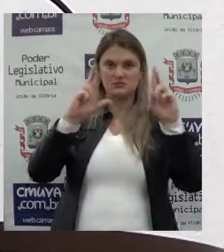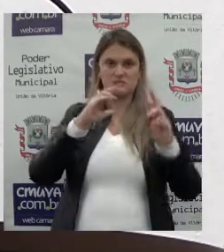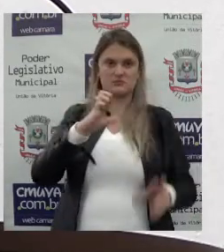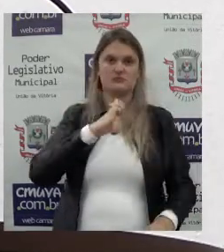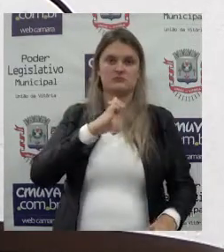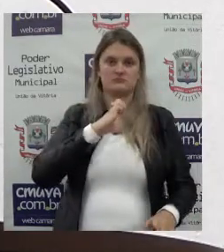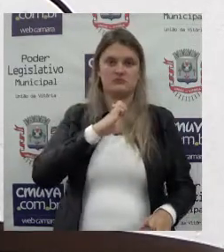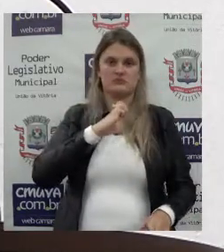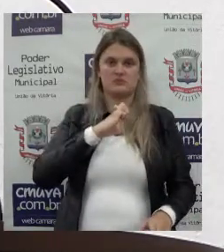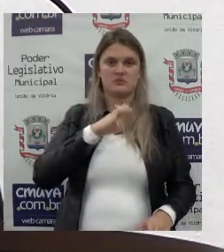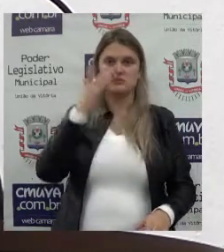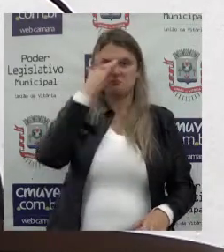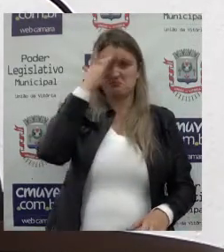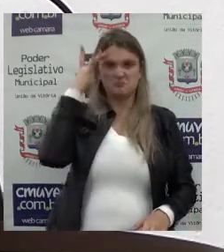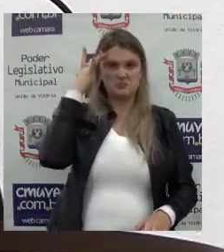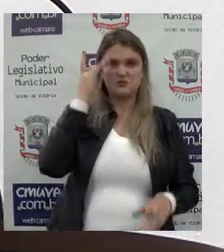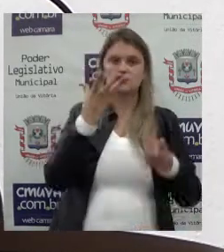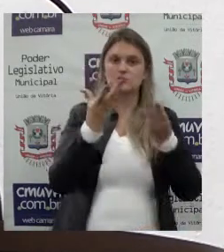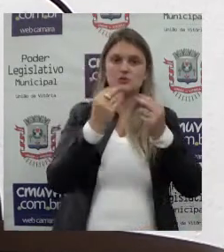não está em segundo plano.